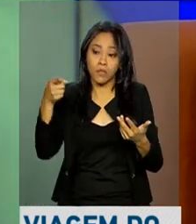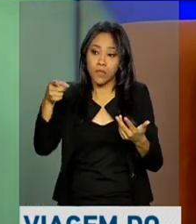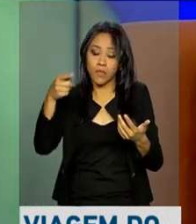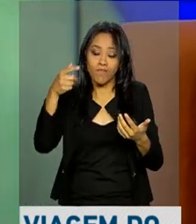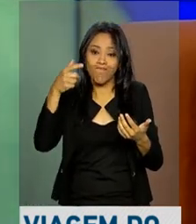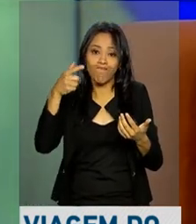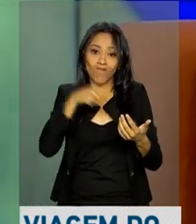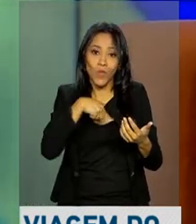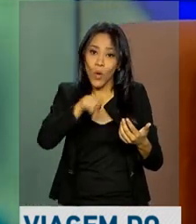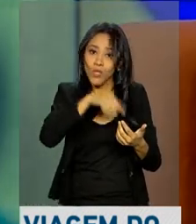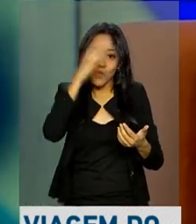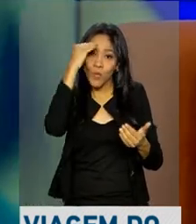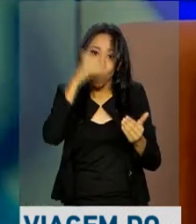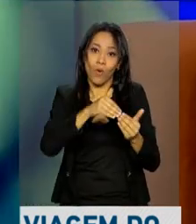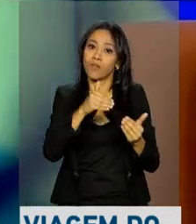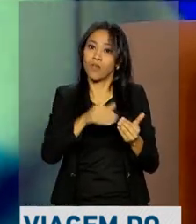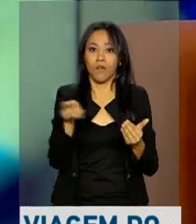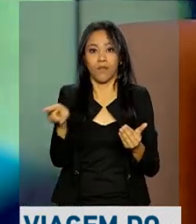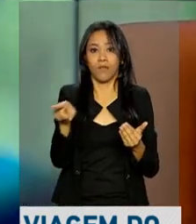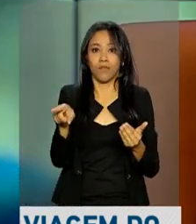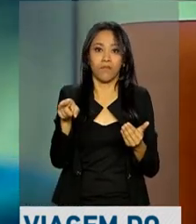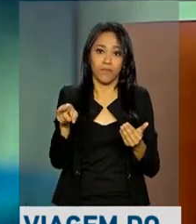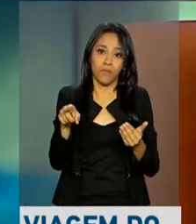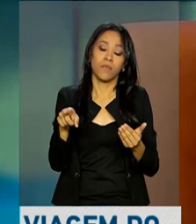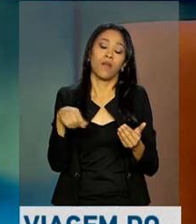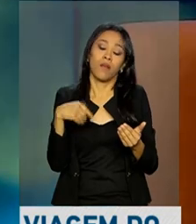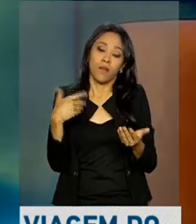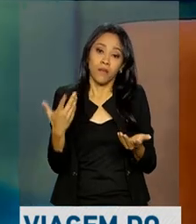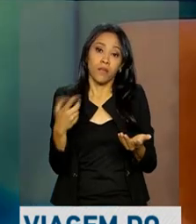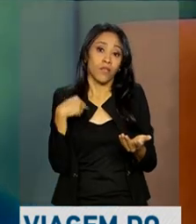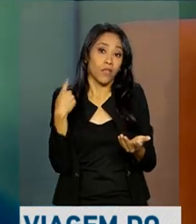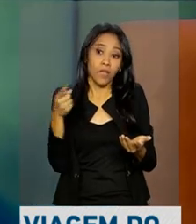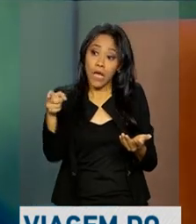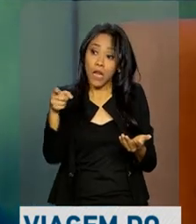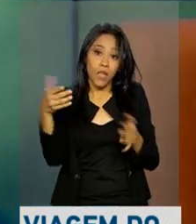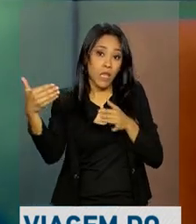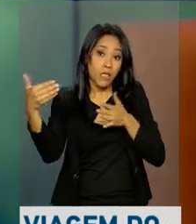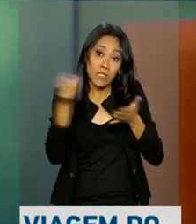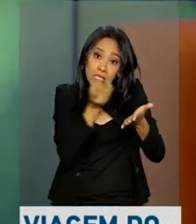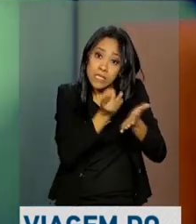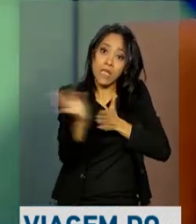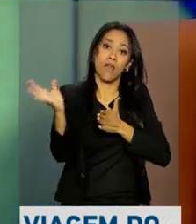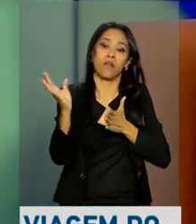violadores dos princípios democráticos, razão pela qual até não participa